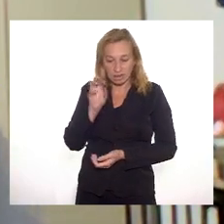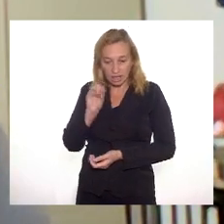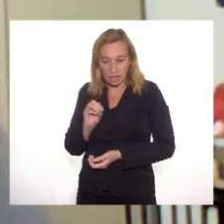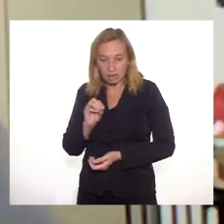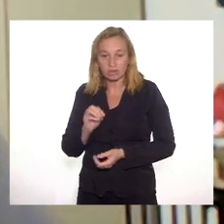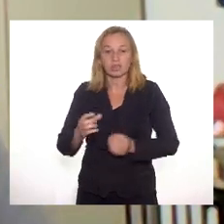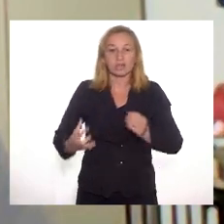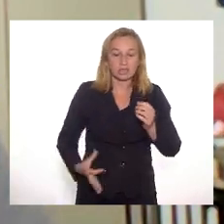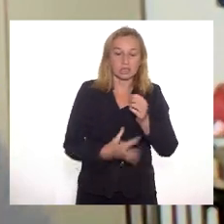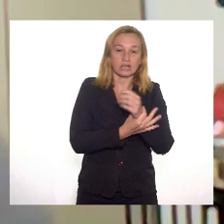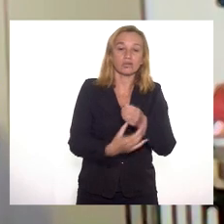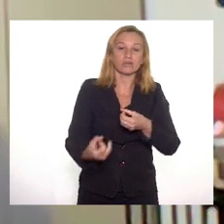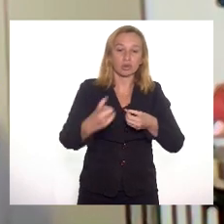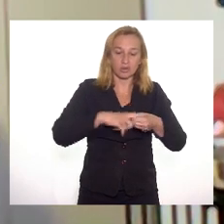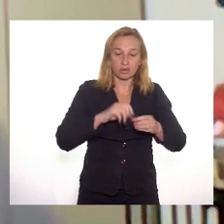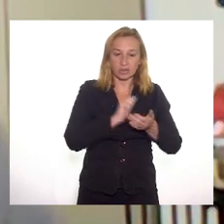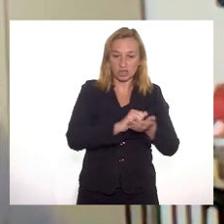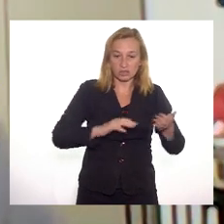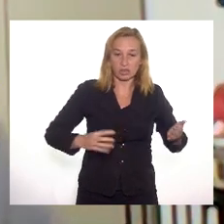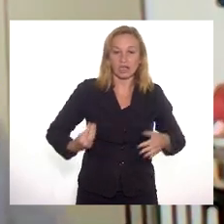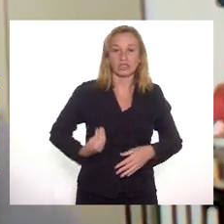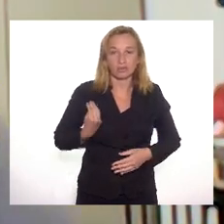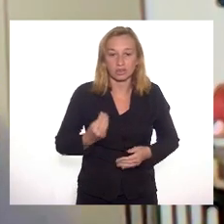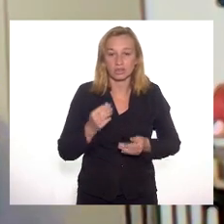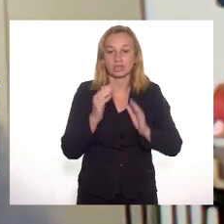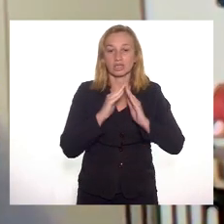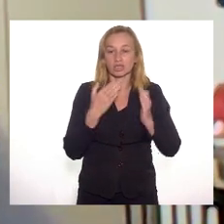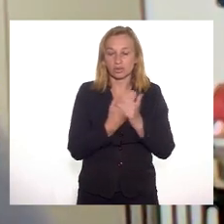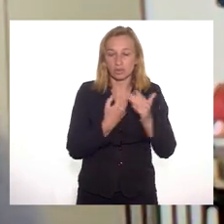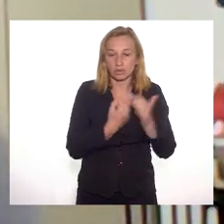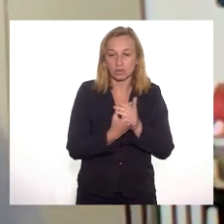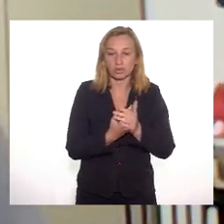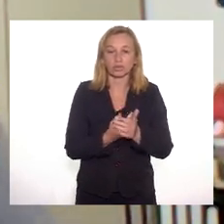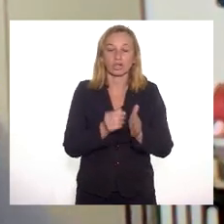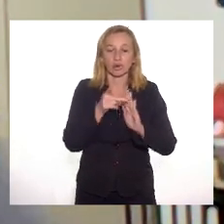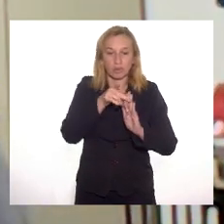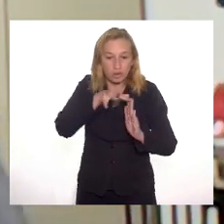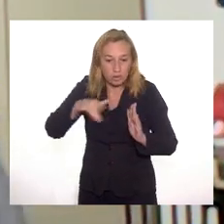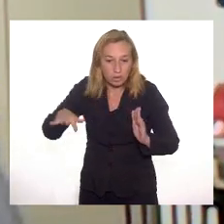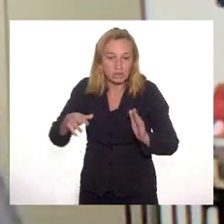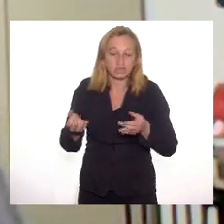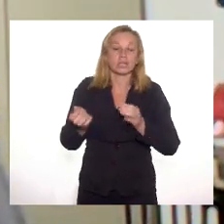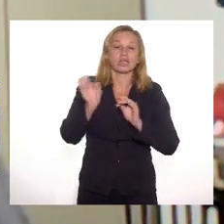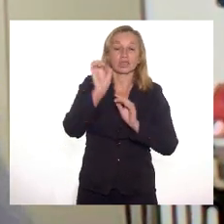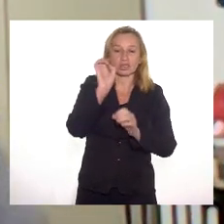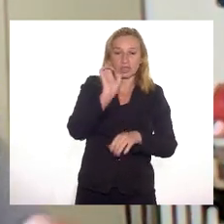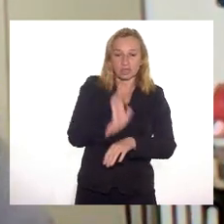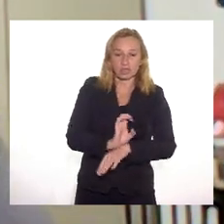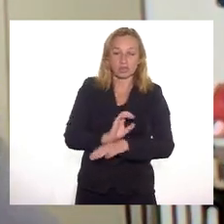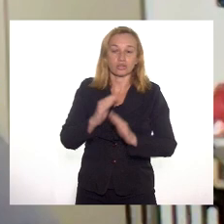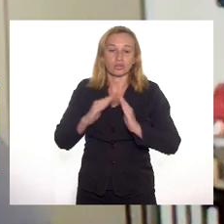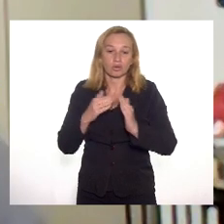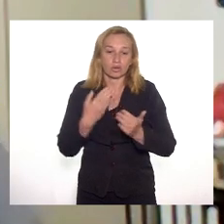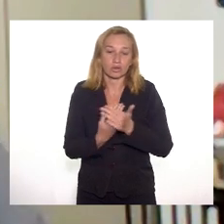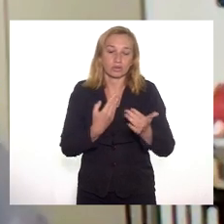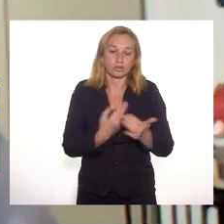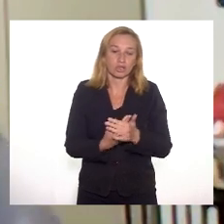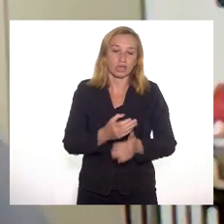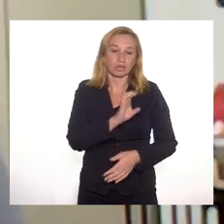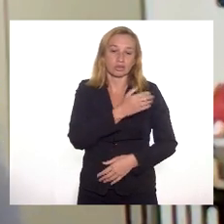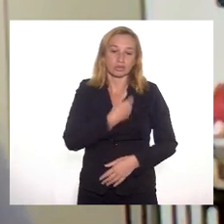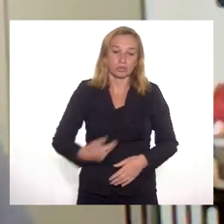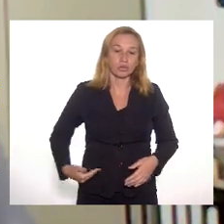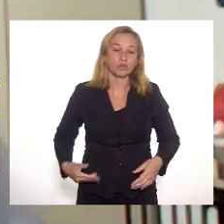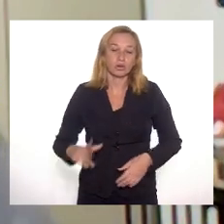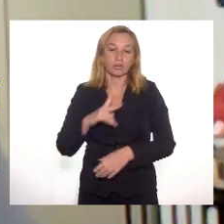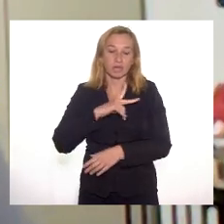seguro para o retorno de atividades presenciais, seguindo os protocolos nas escolas do Estado do Rio de Janeiro, não só públicas, mas também